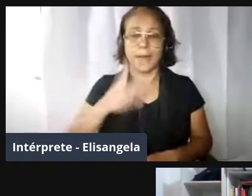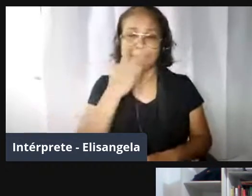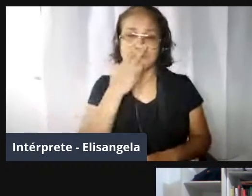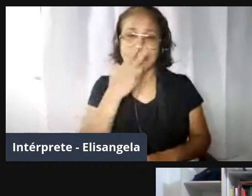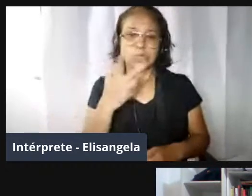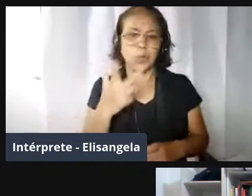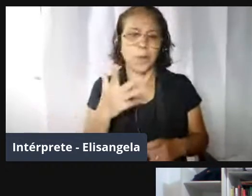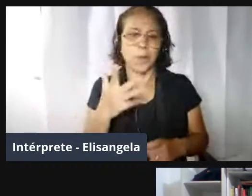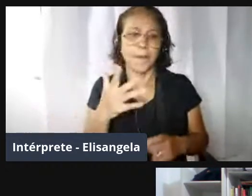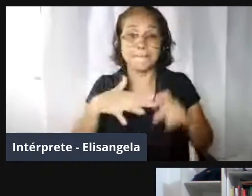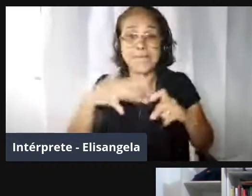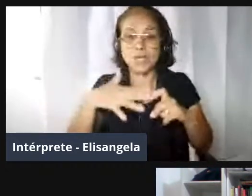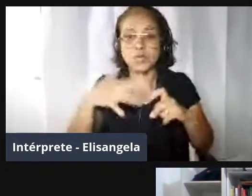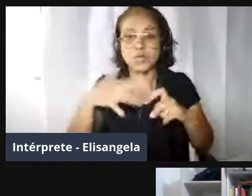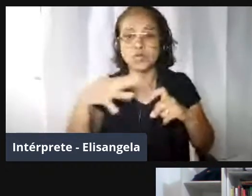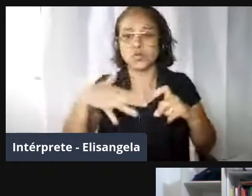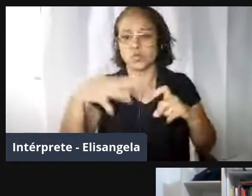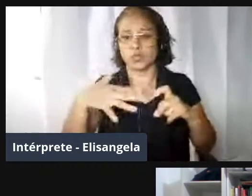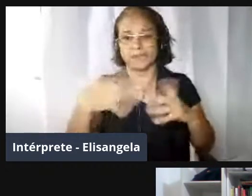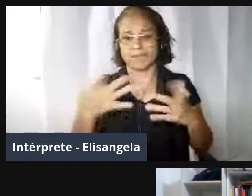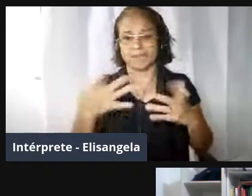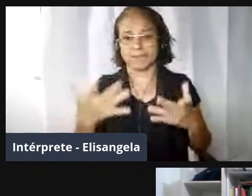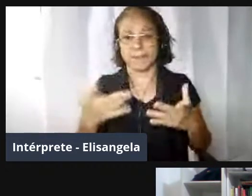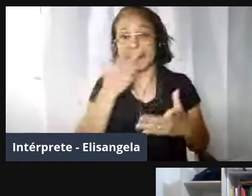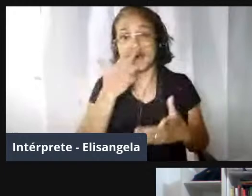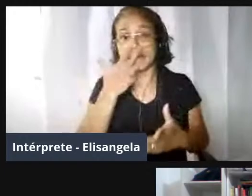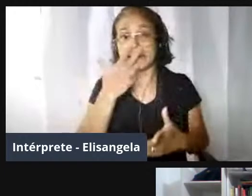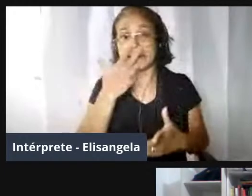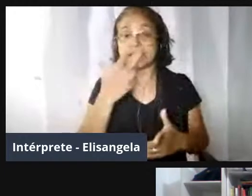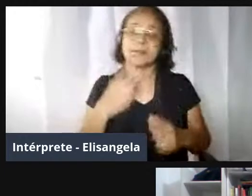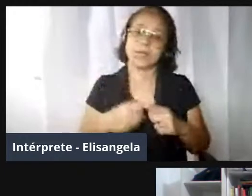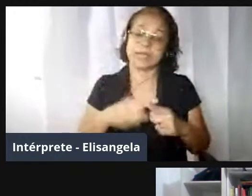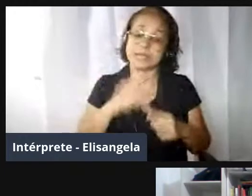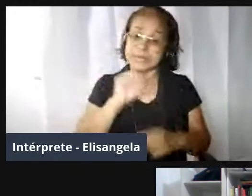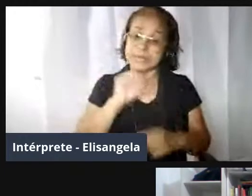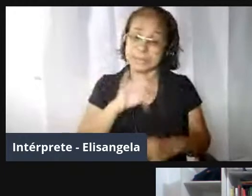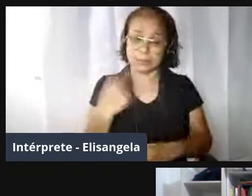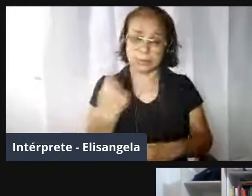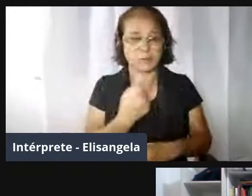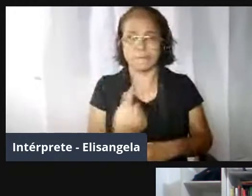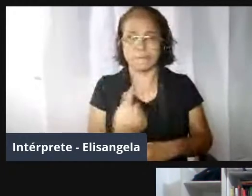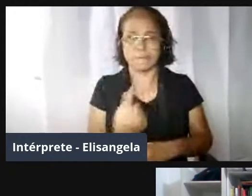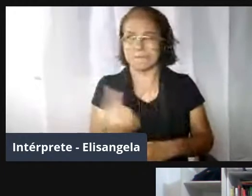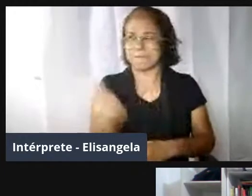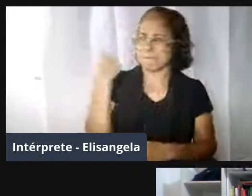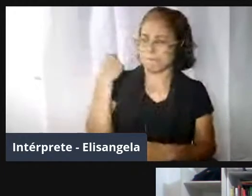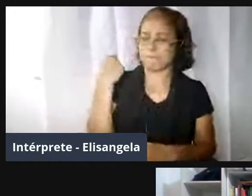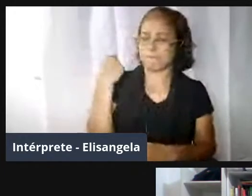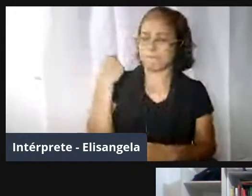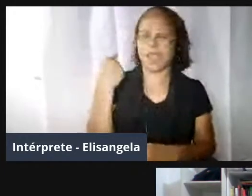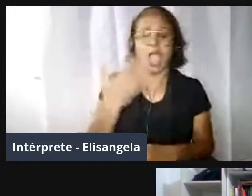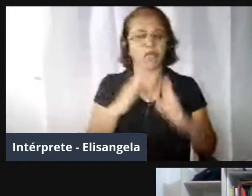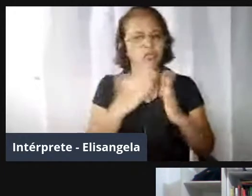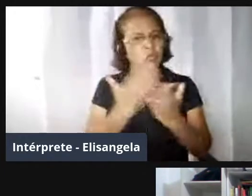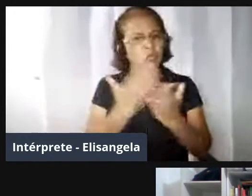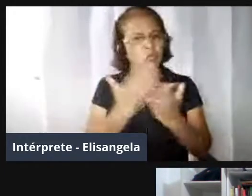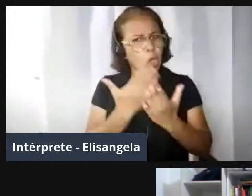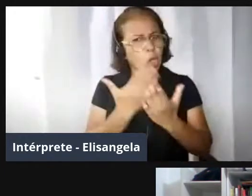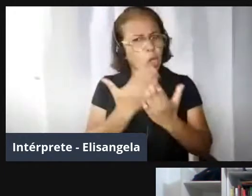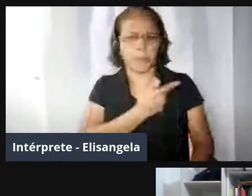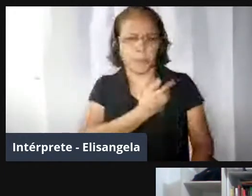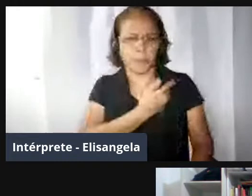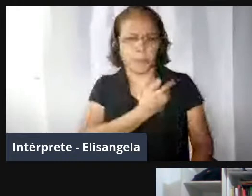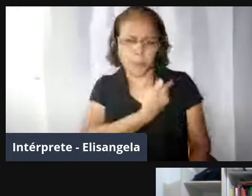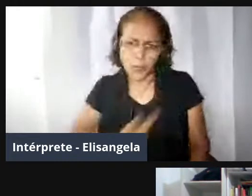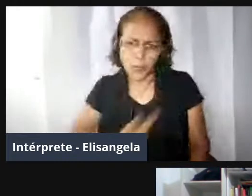gente volta, né, para os estudos históricos, a gente vai perceber que a educação pública, né, porque quais os interesses que estão, quais as discussões, o